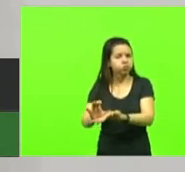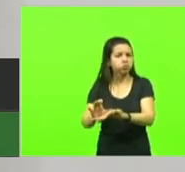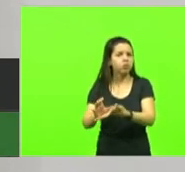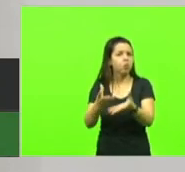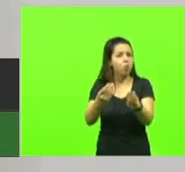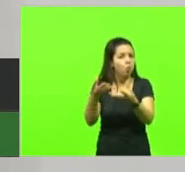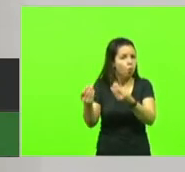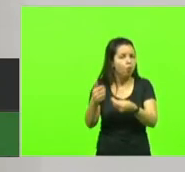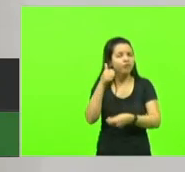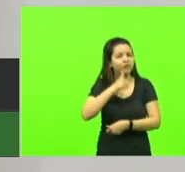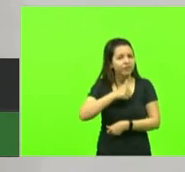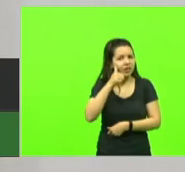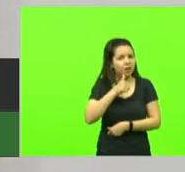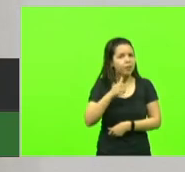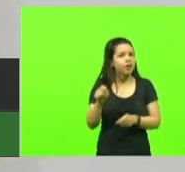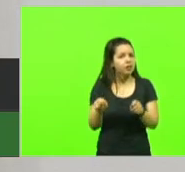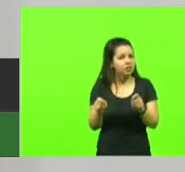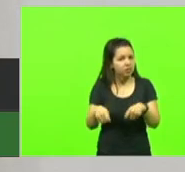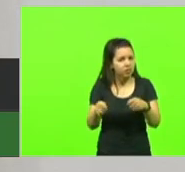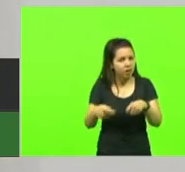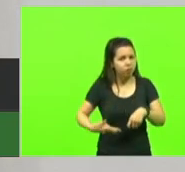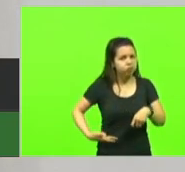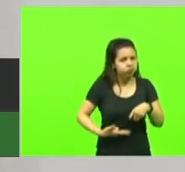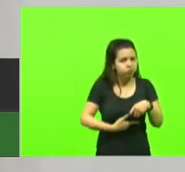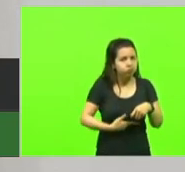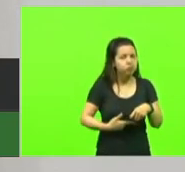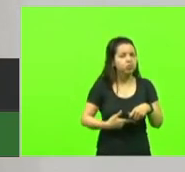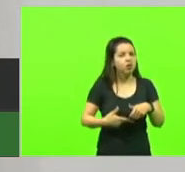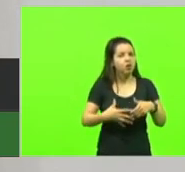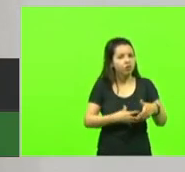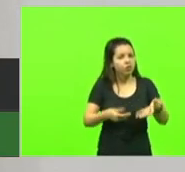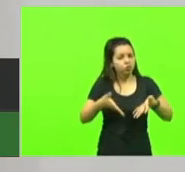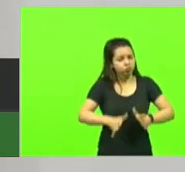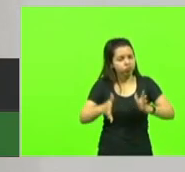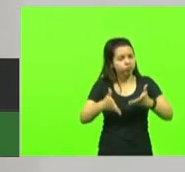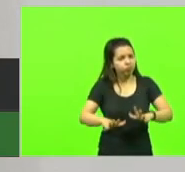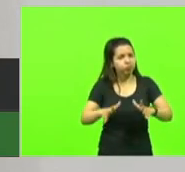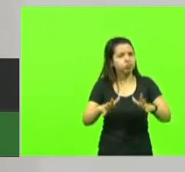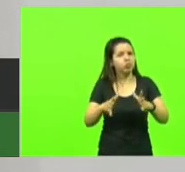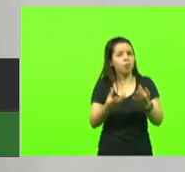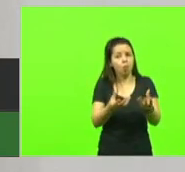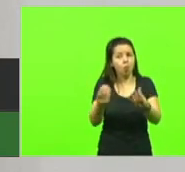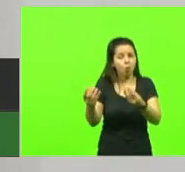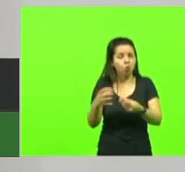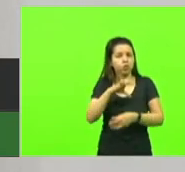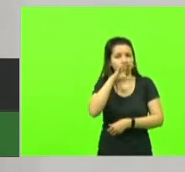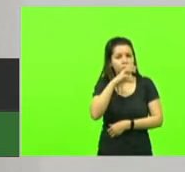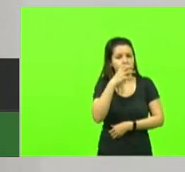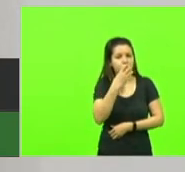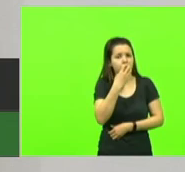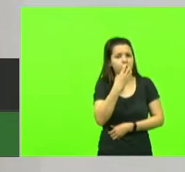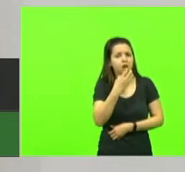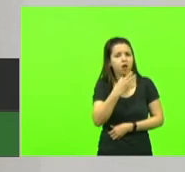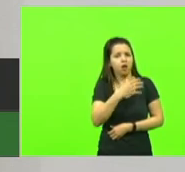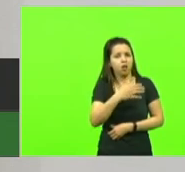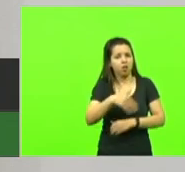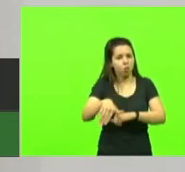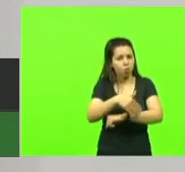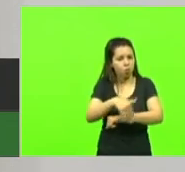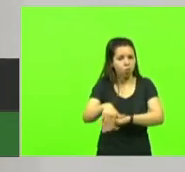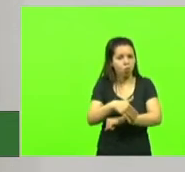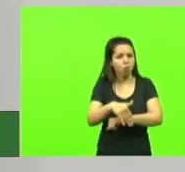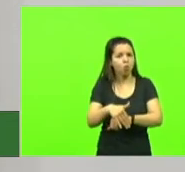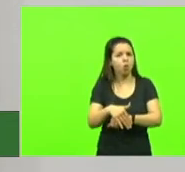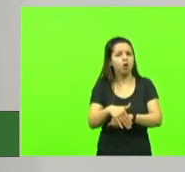poderiam ter sido castradas e não ter um número maior ainda de animais que estão na rua? Então, essa é a grande questão, de ter isonomia dentro